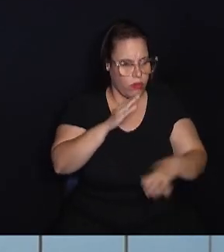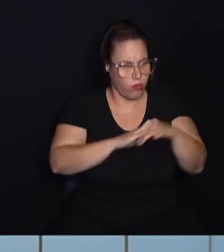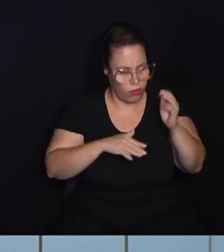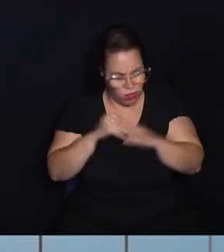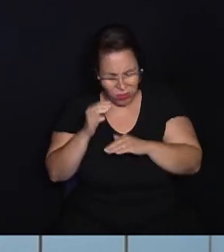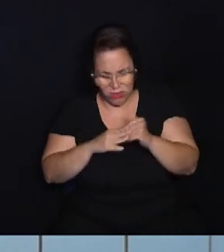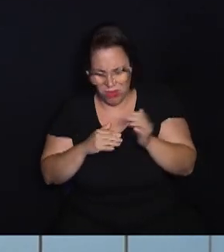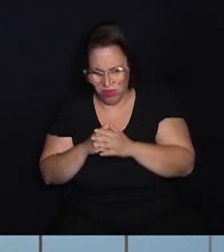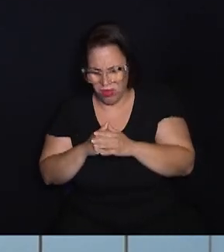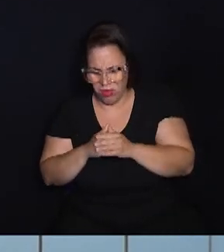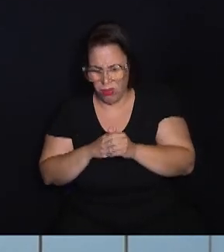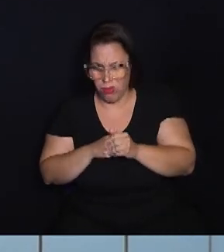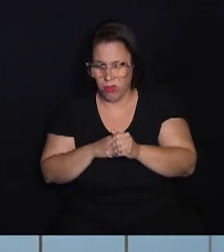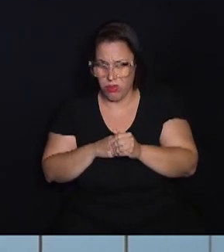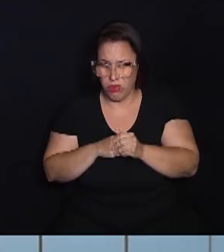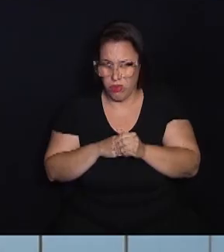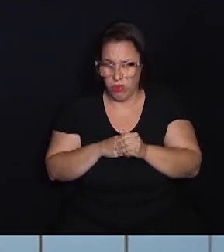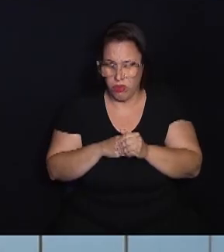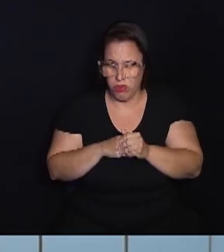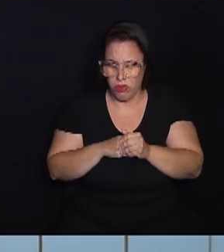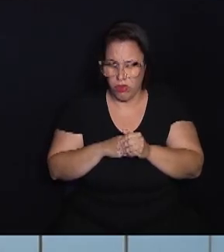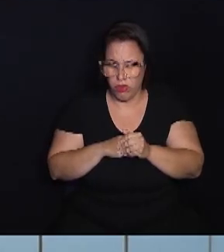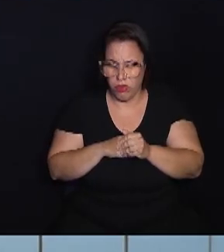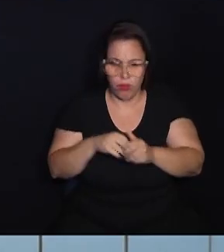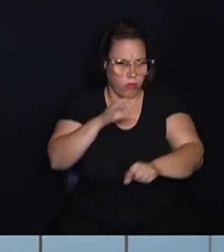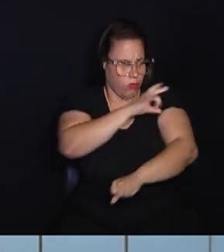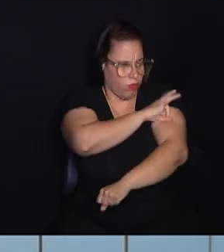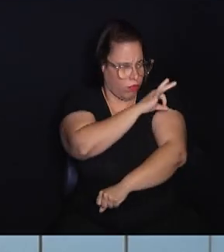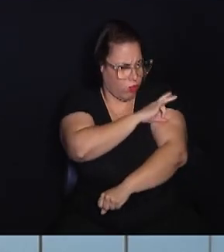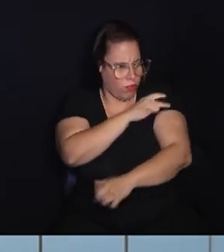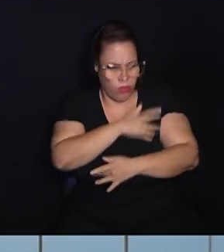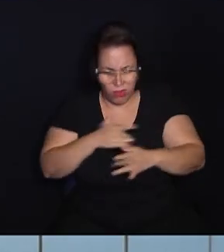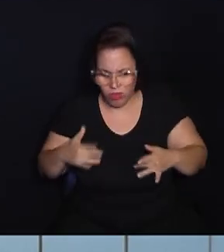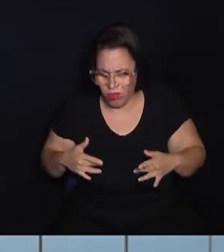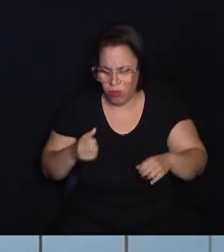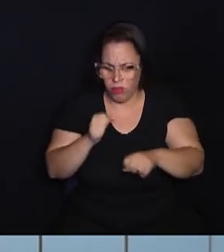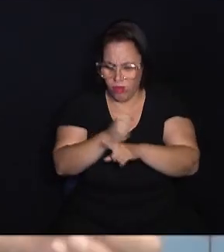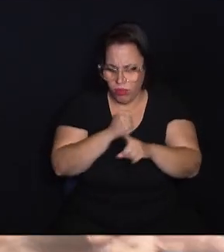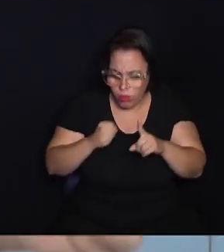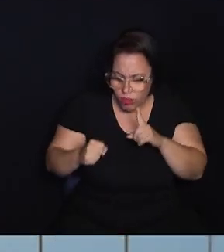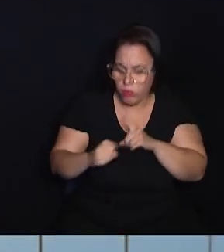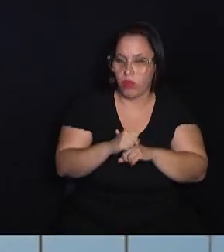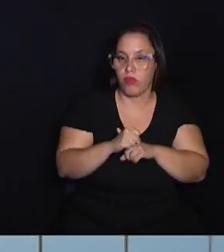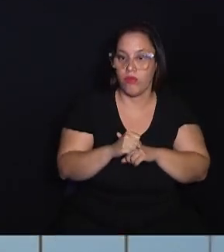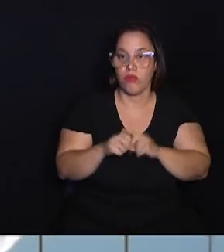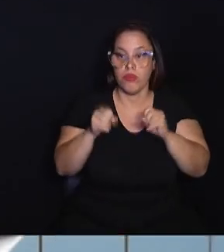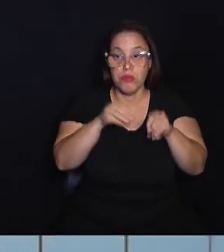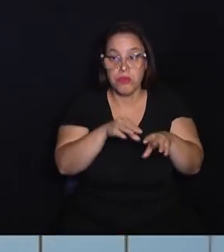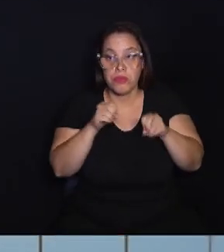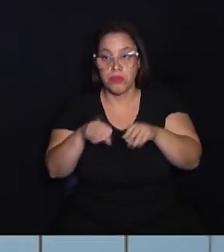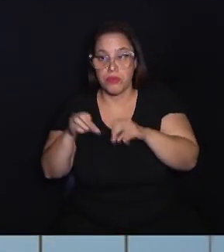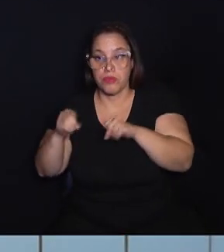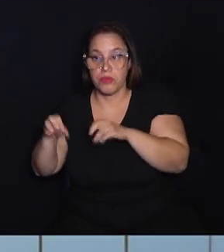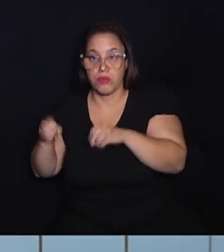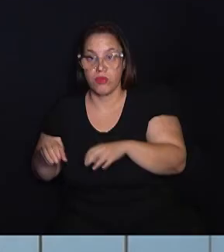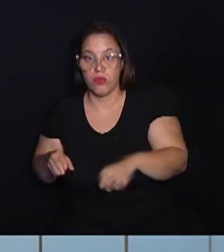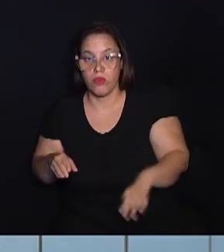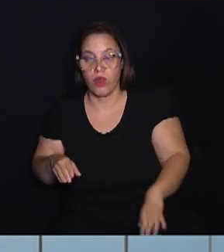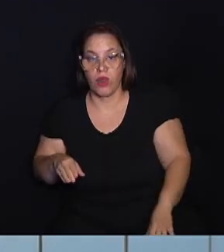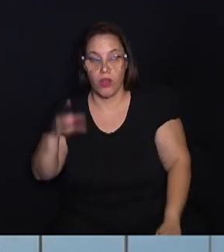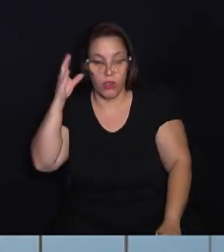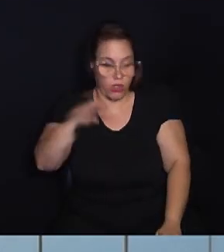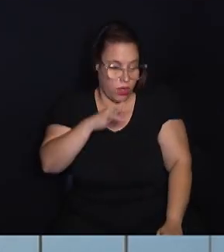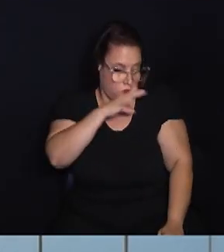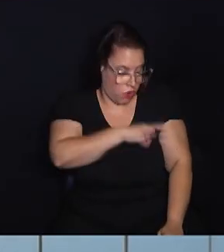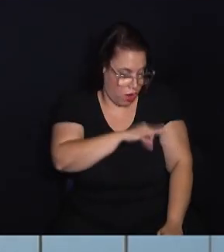com servidores da Prefeitura Municipal, da saúde, da assistência, da educação, inclusive da Guarda Municipal,